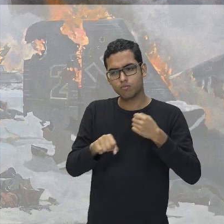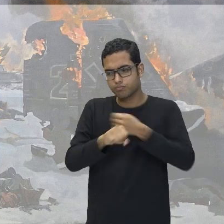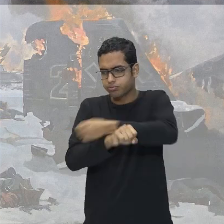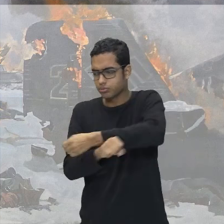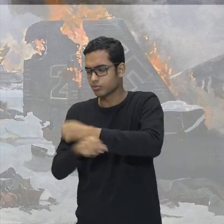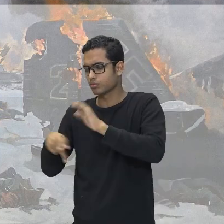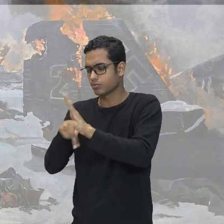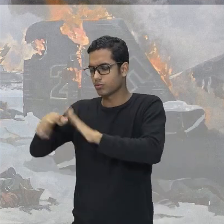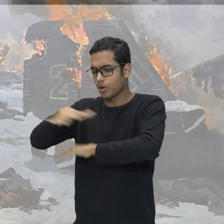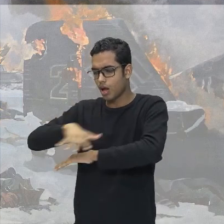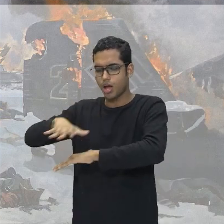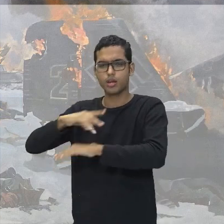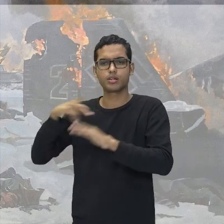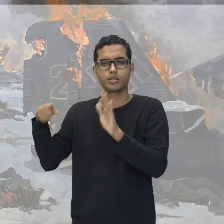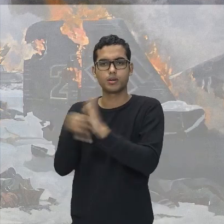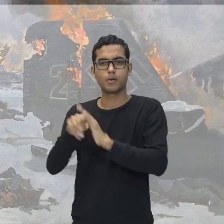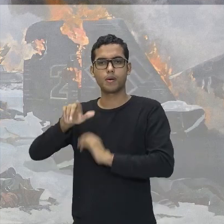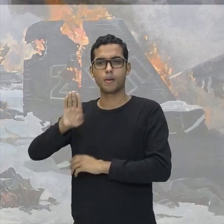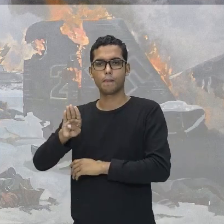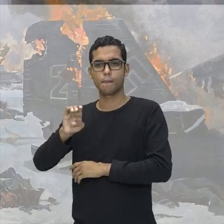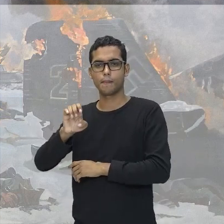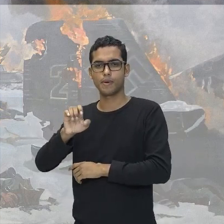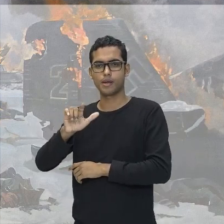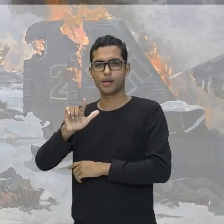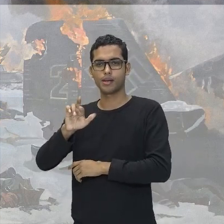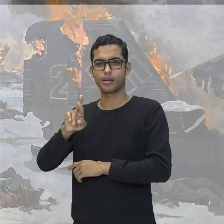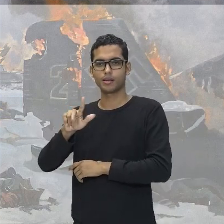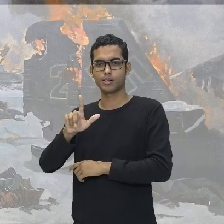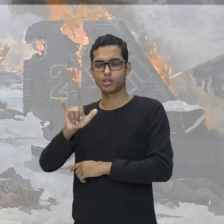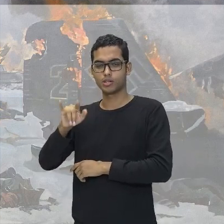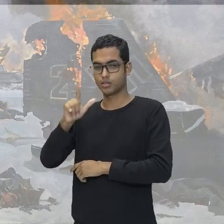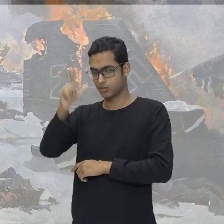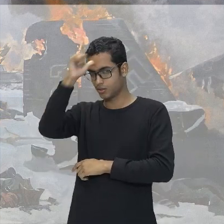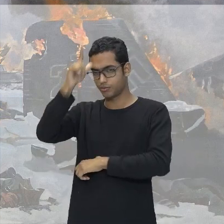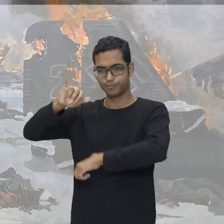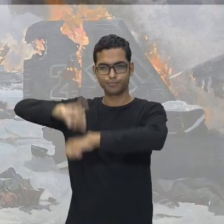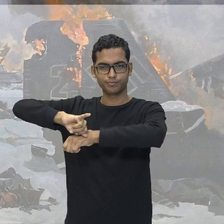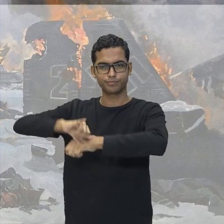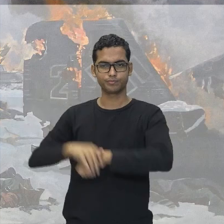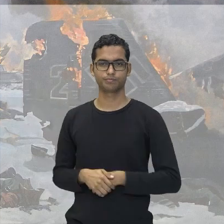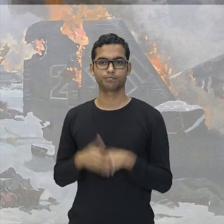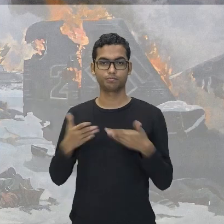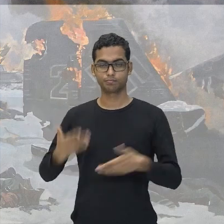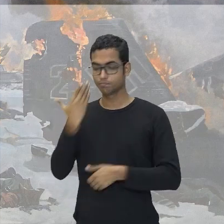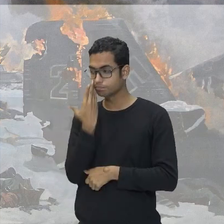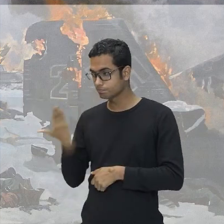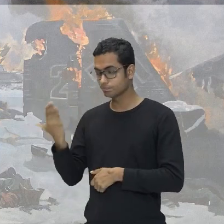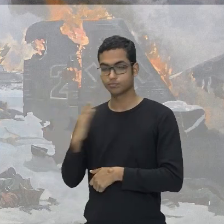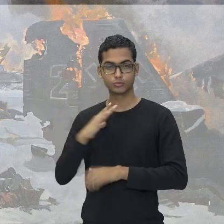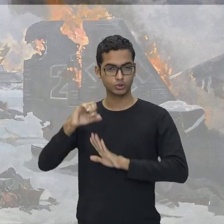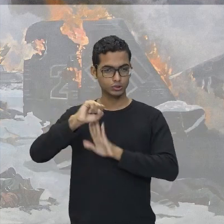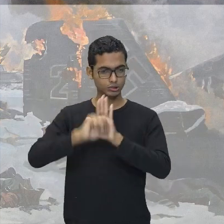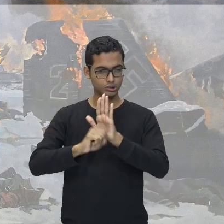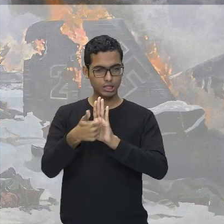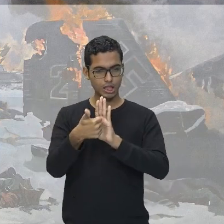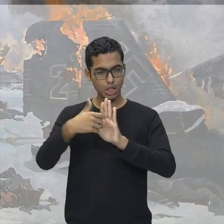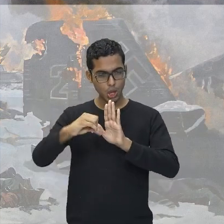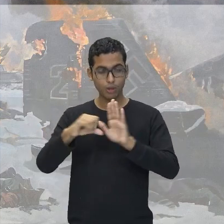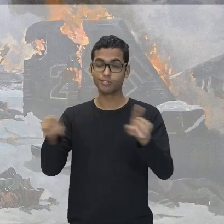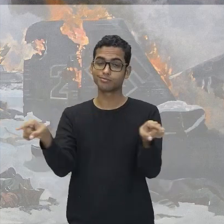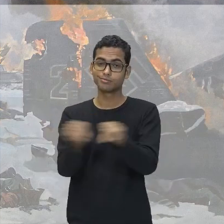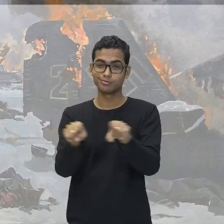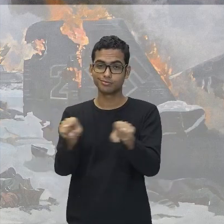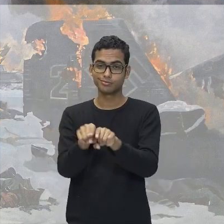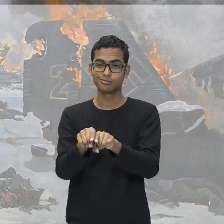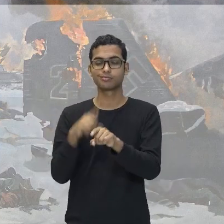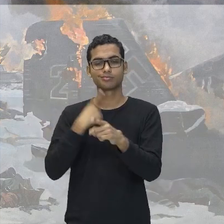Berlim. Galera, tanto quanto Napoleão no século XIX, início do século XIX, como Hitler e